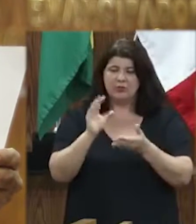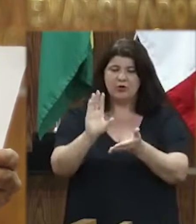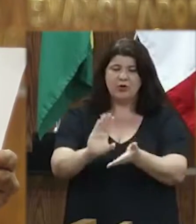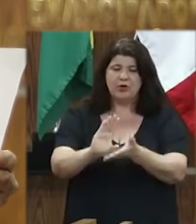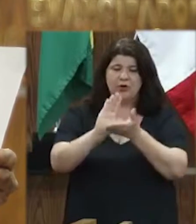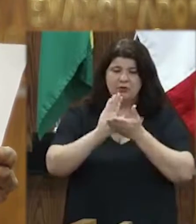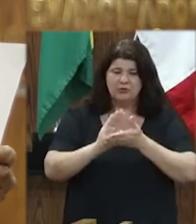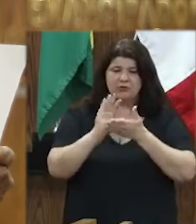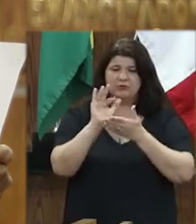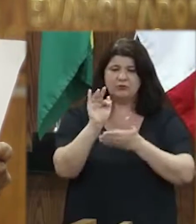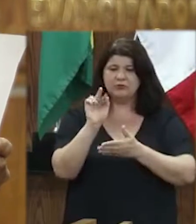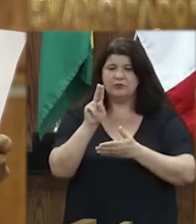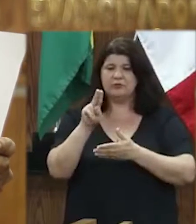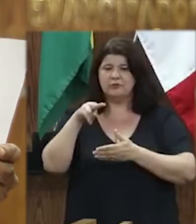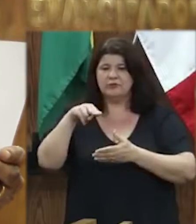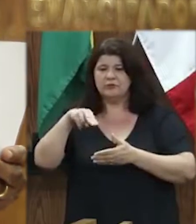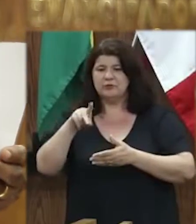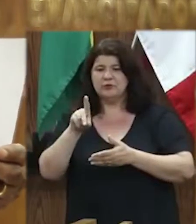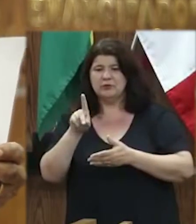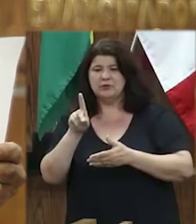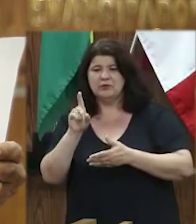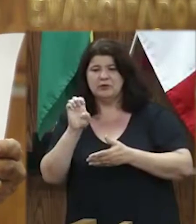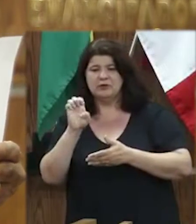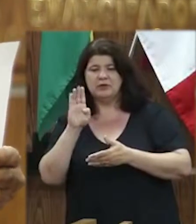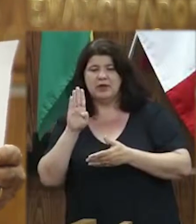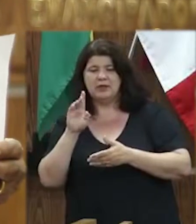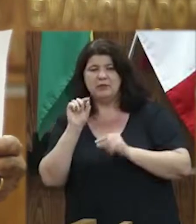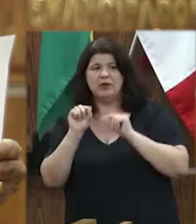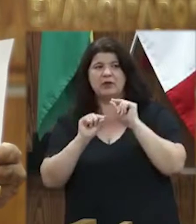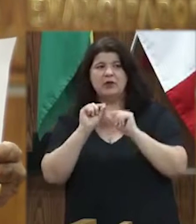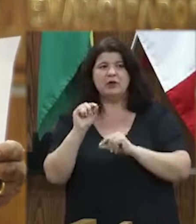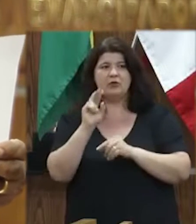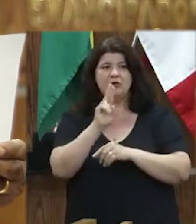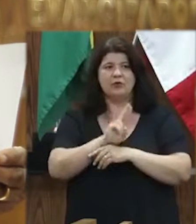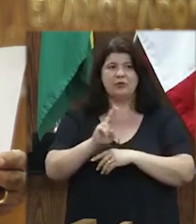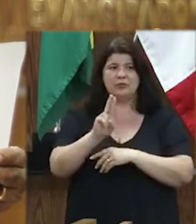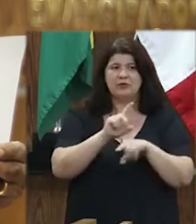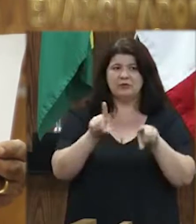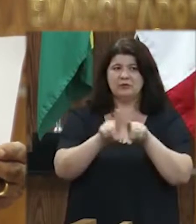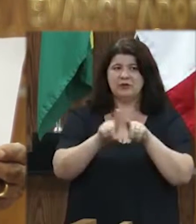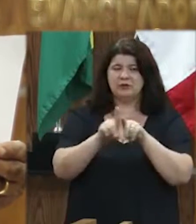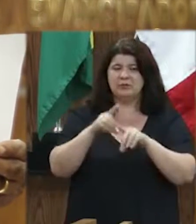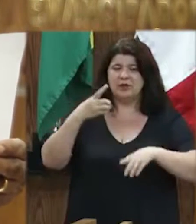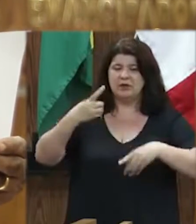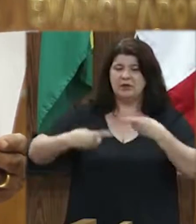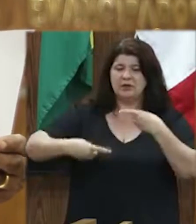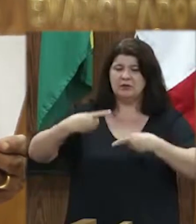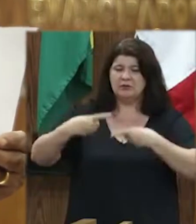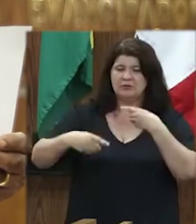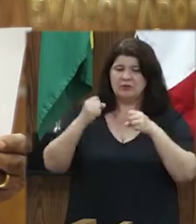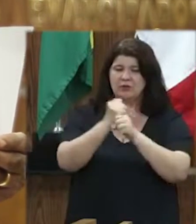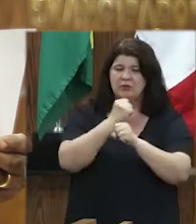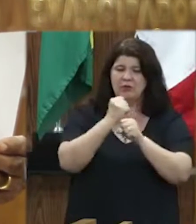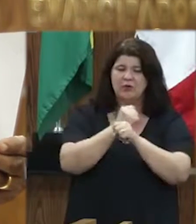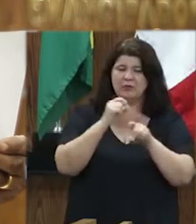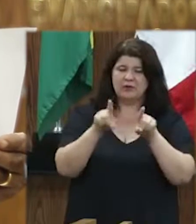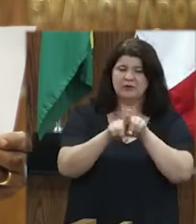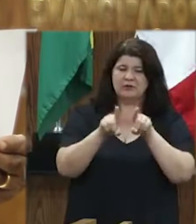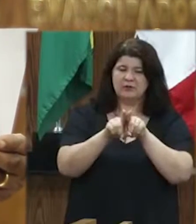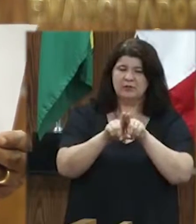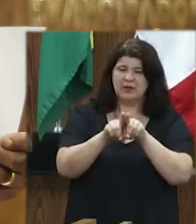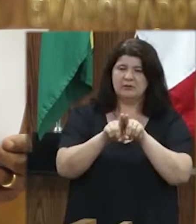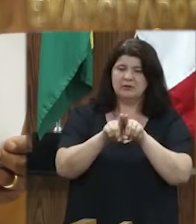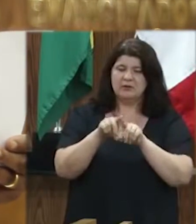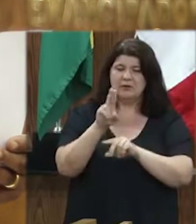do Fundo Nacional de Desenvolvimento da Educação, o FNDE. E 3. Discussão de possíveis sobras do Fundeb